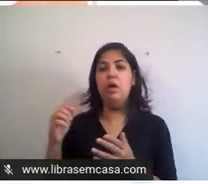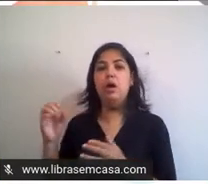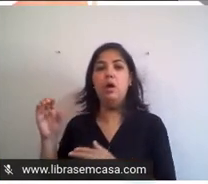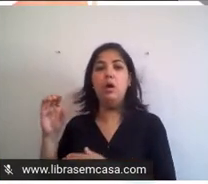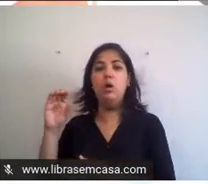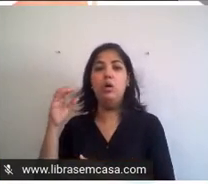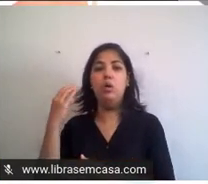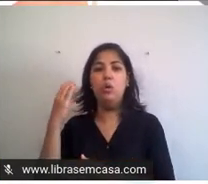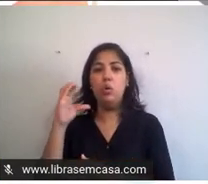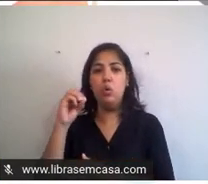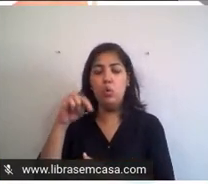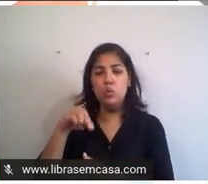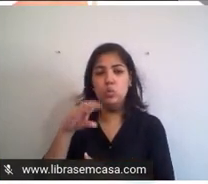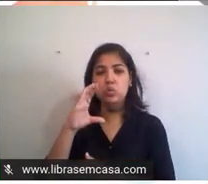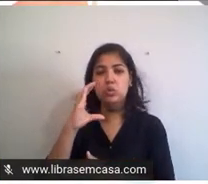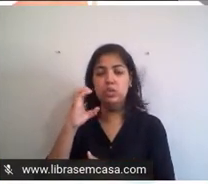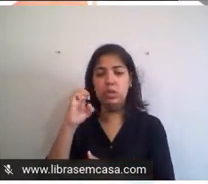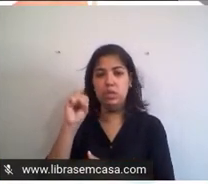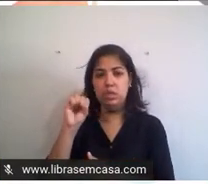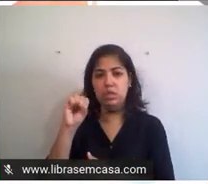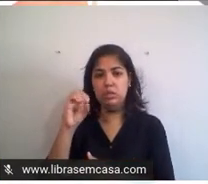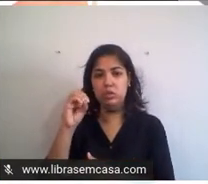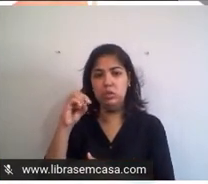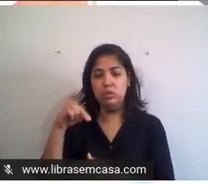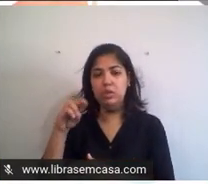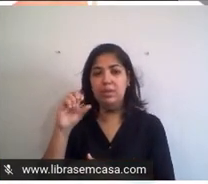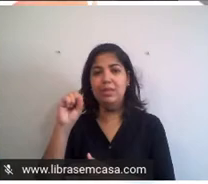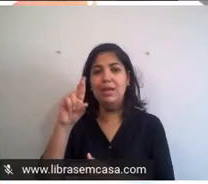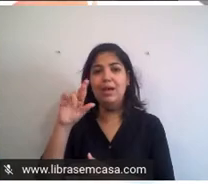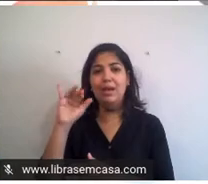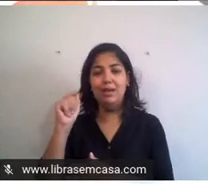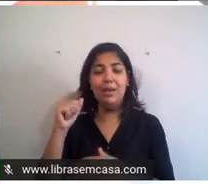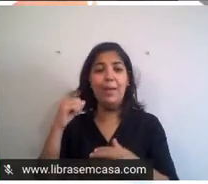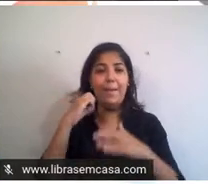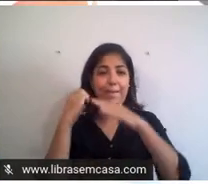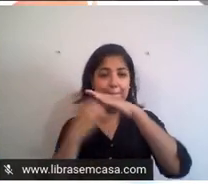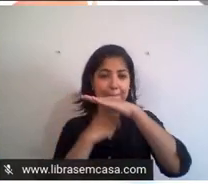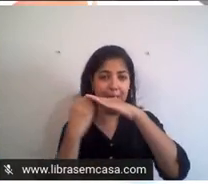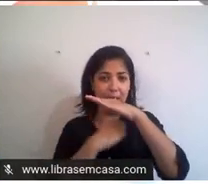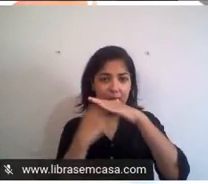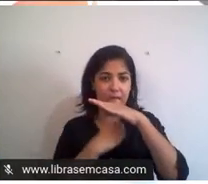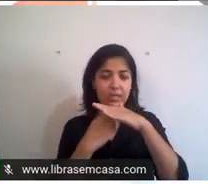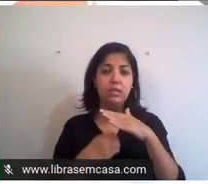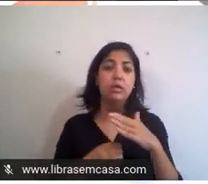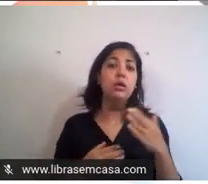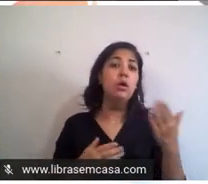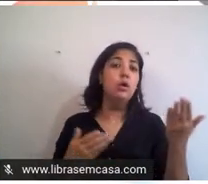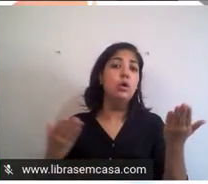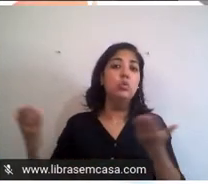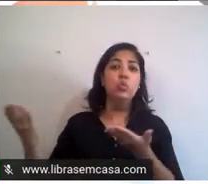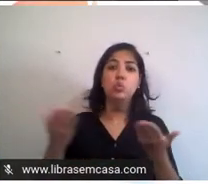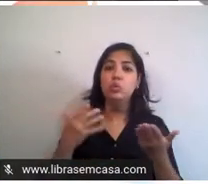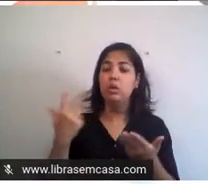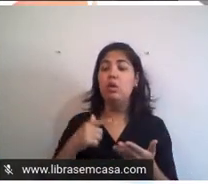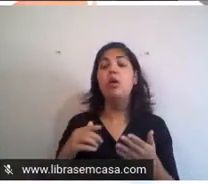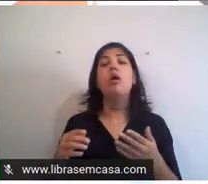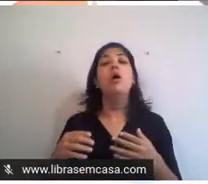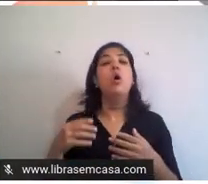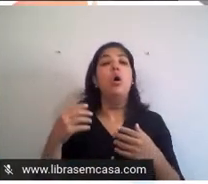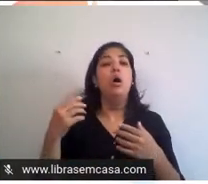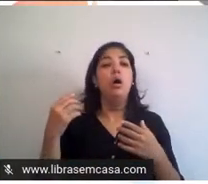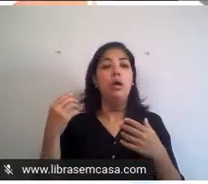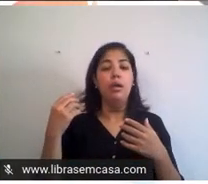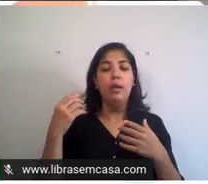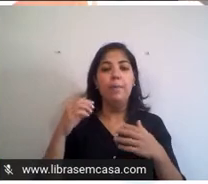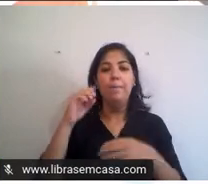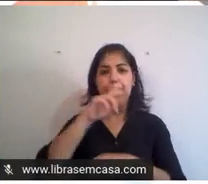gerada individualmente na sua casa, né? Isso nós ainda, infelizmente, não temos no Brasil. Isso é comum em muitos países europeus.